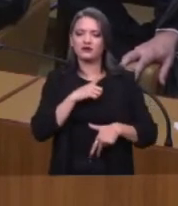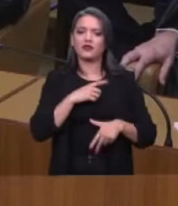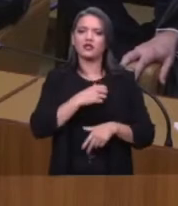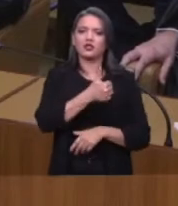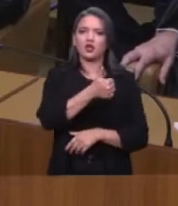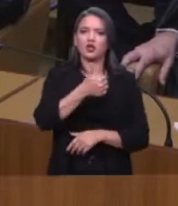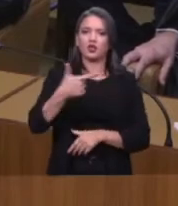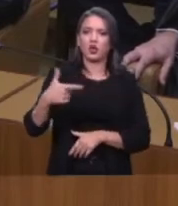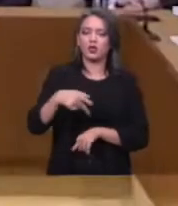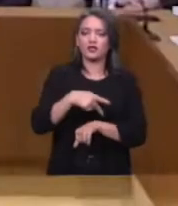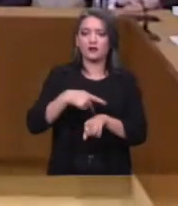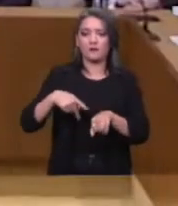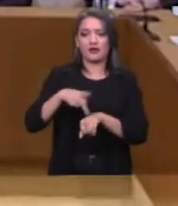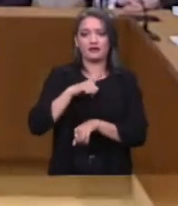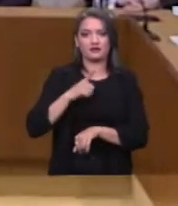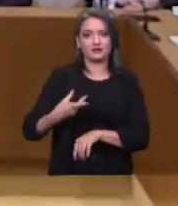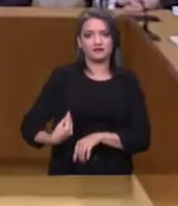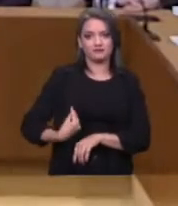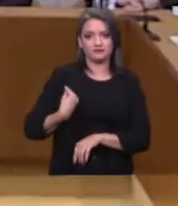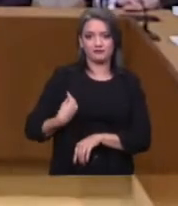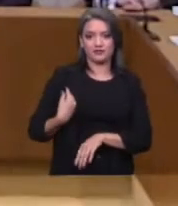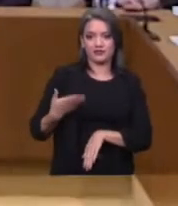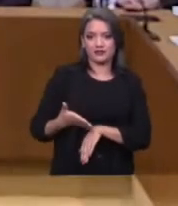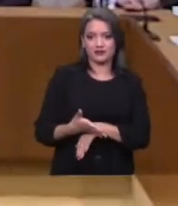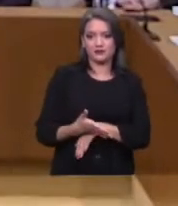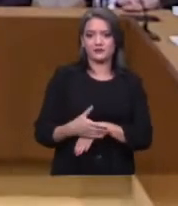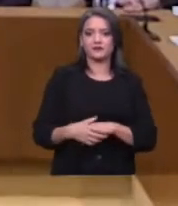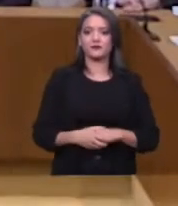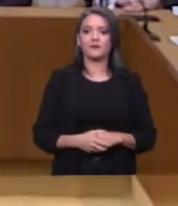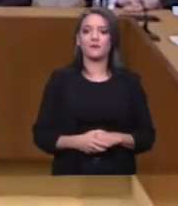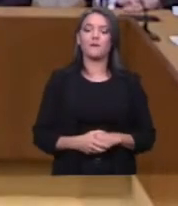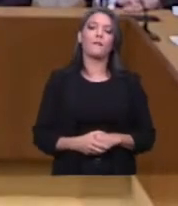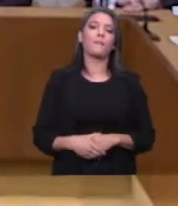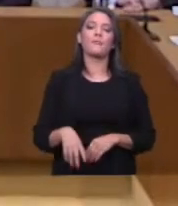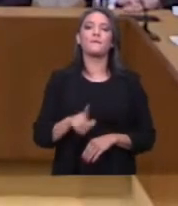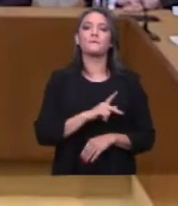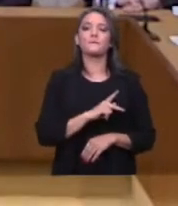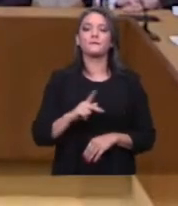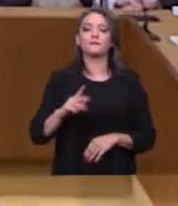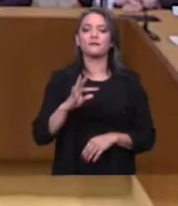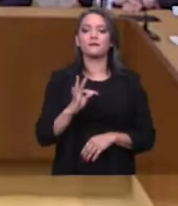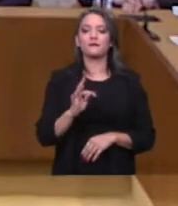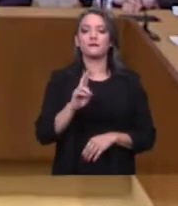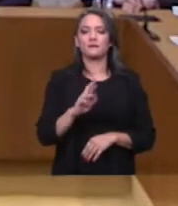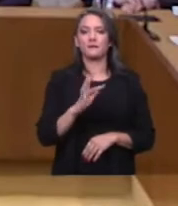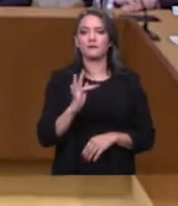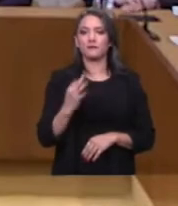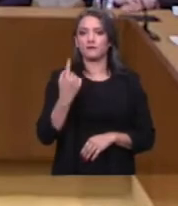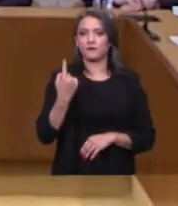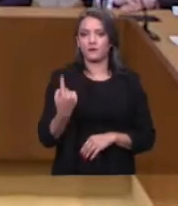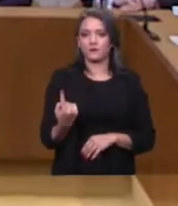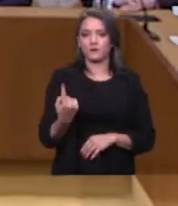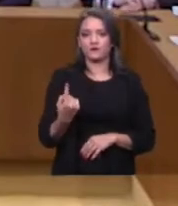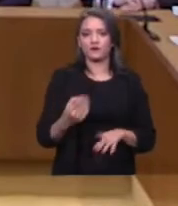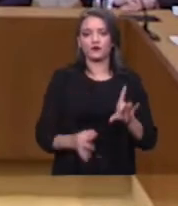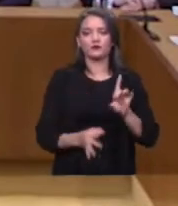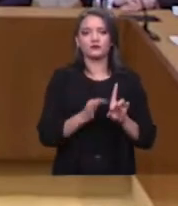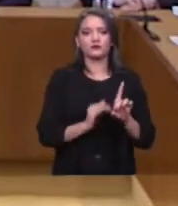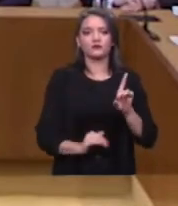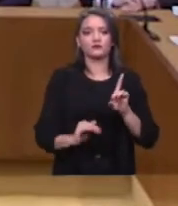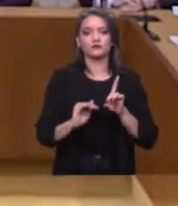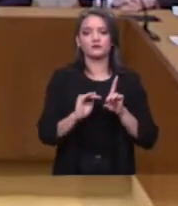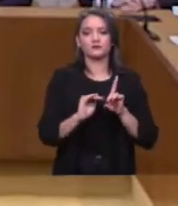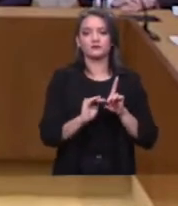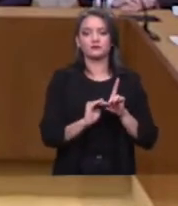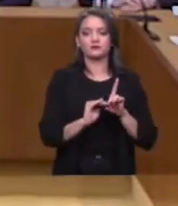12 países aqui presentes presidente do Tribunal Regional Federal da Primeira Região Desembargador